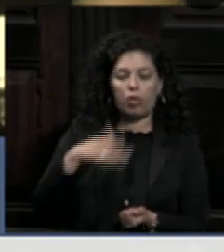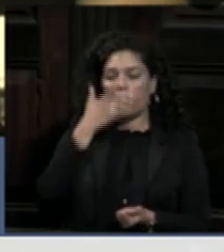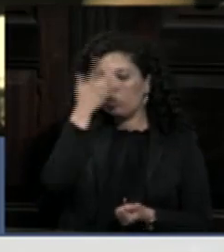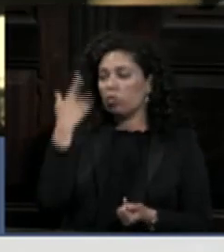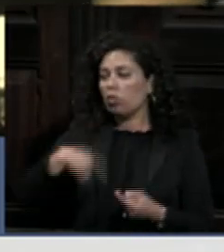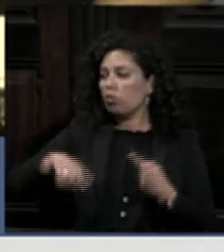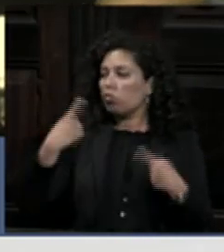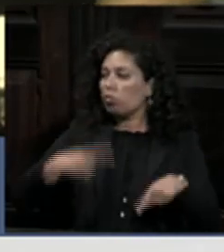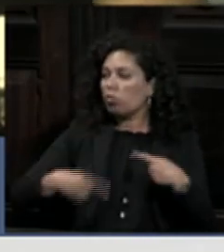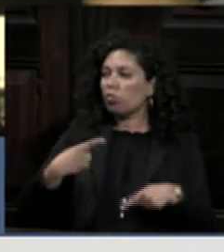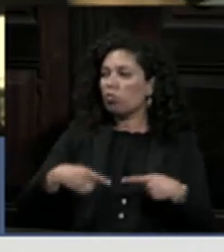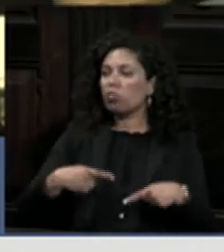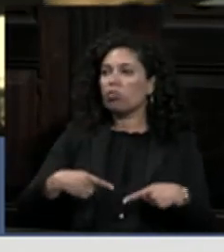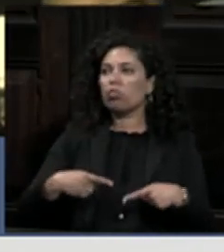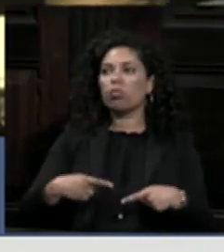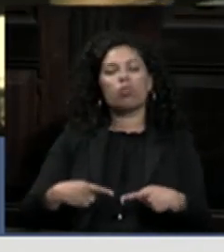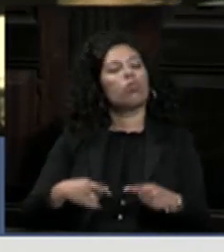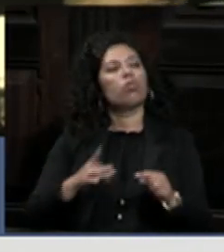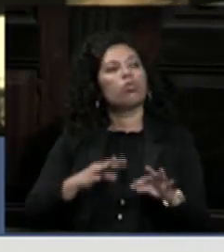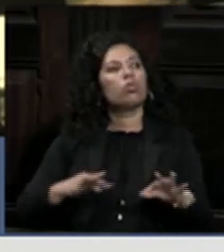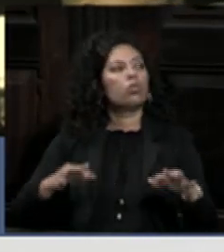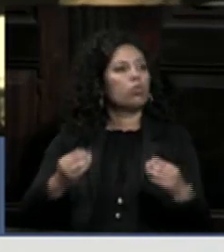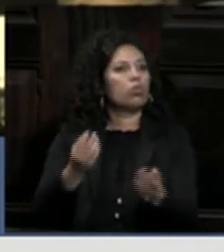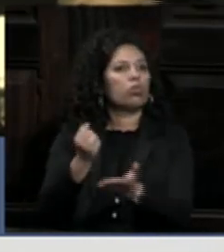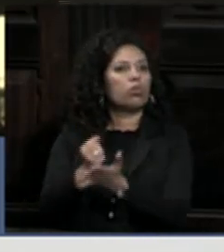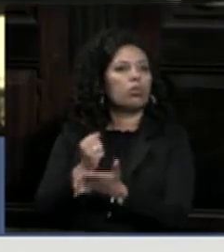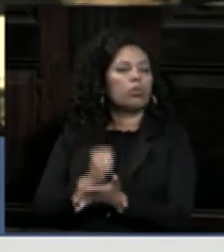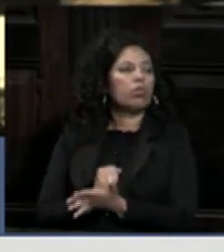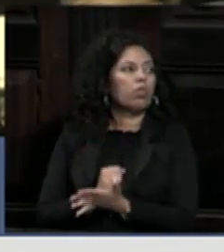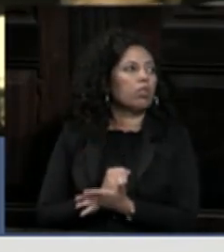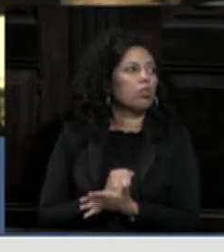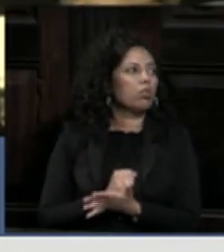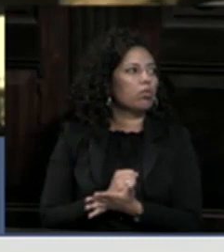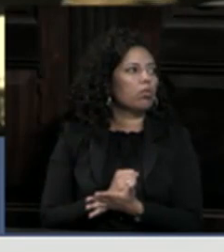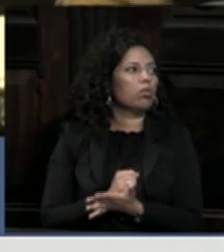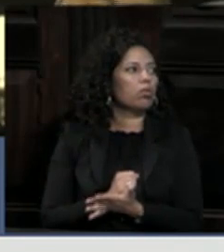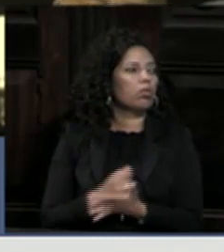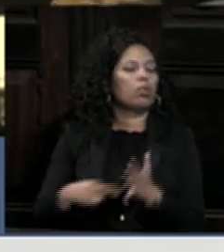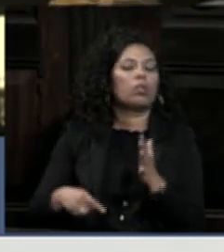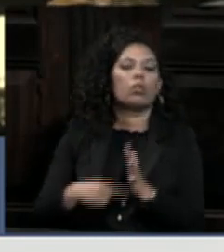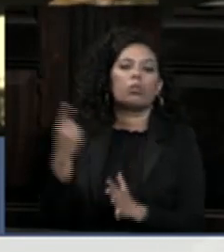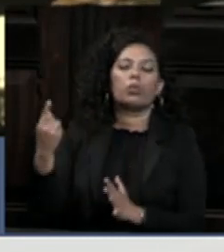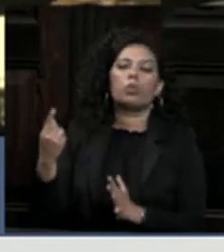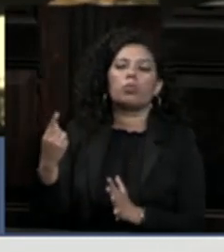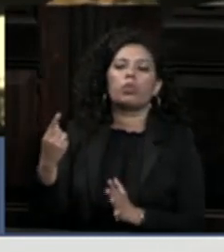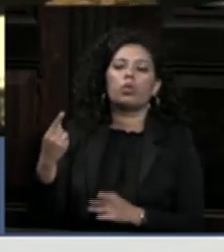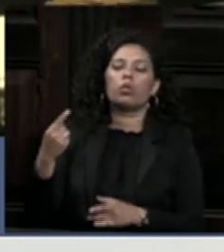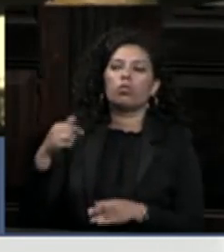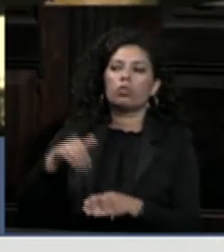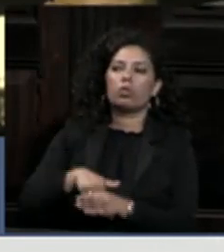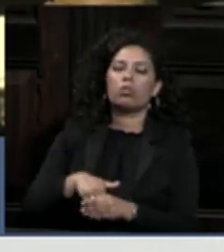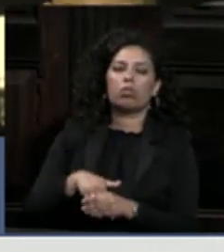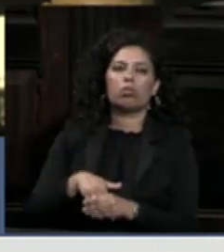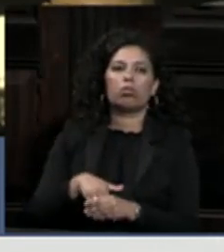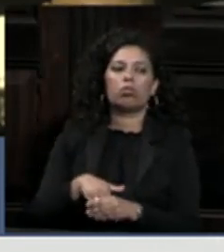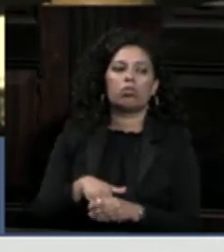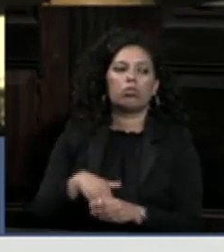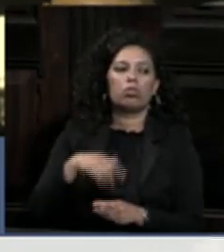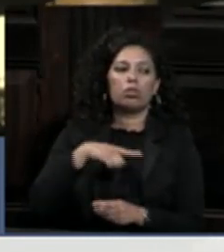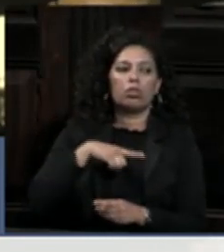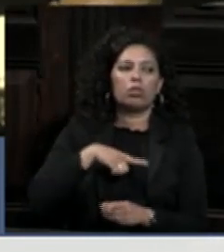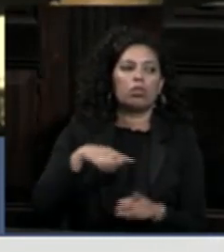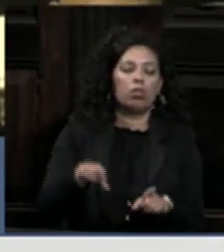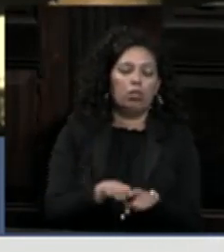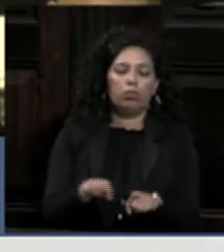votação os que aprovam permaneçam como estão aprovado em 1ª retorne se com sol e discussão de projetos